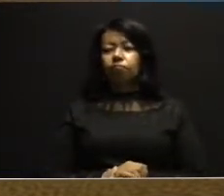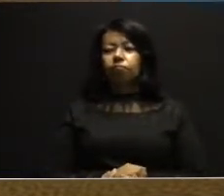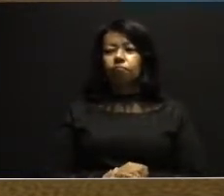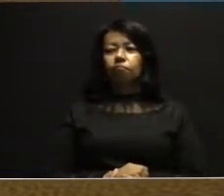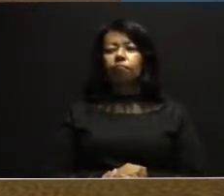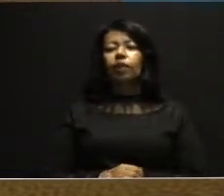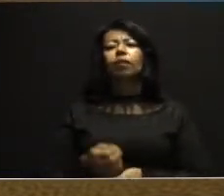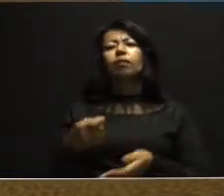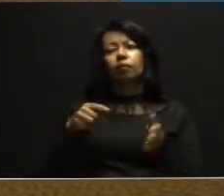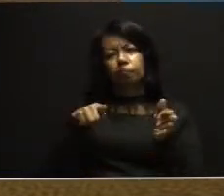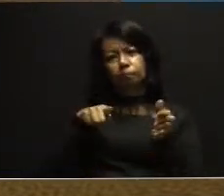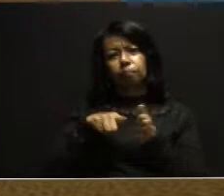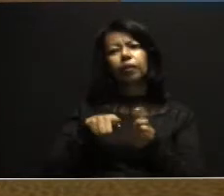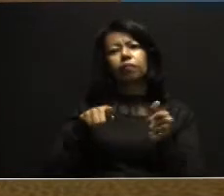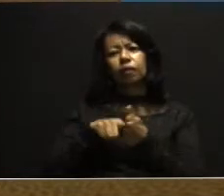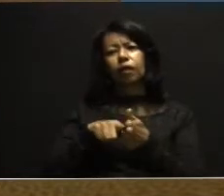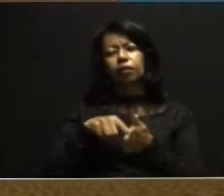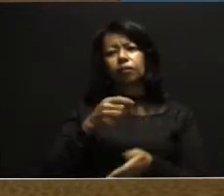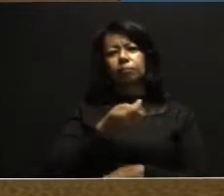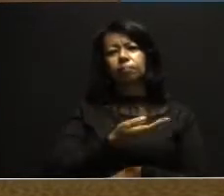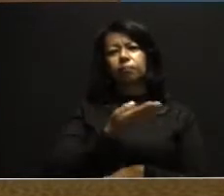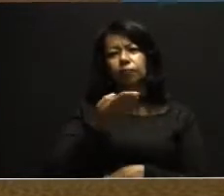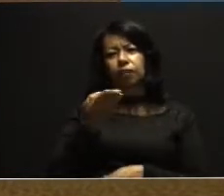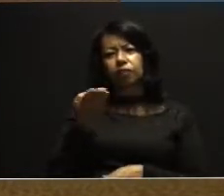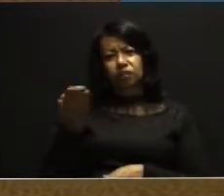Se eu perguntasse aqui para vocês,